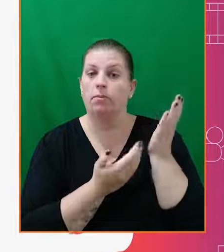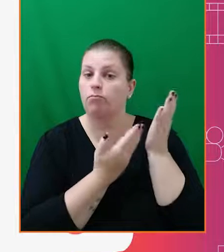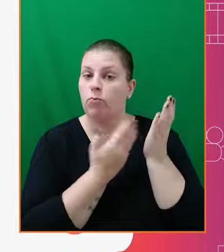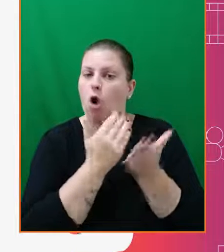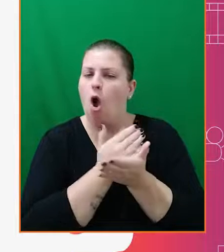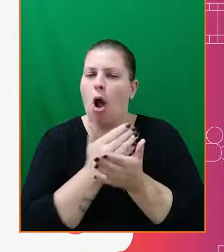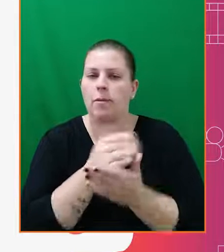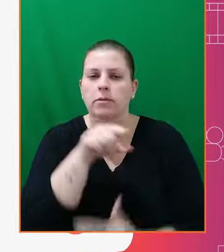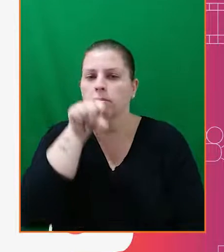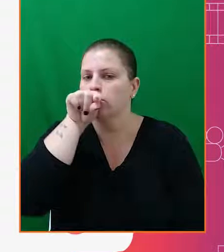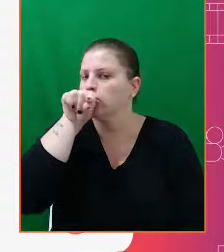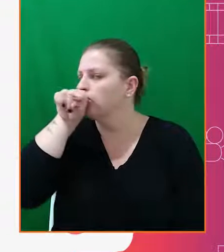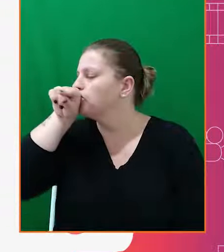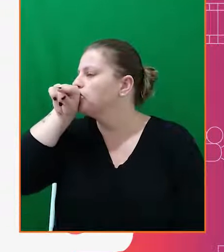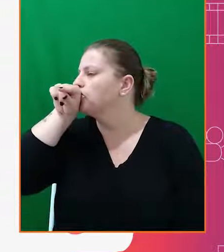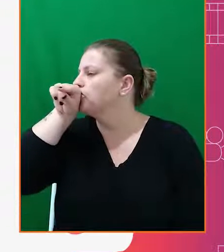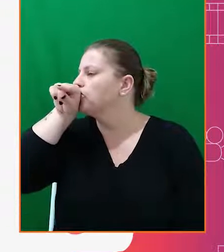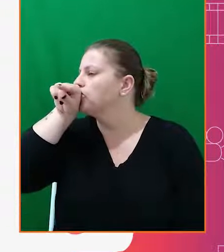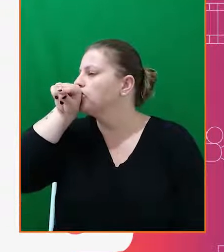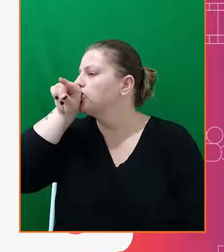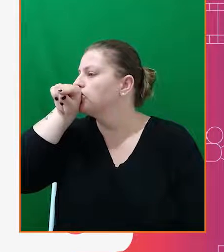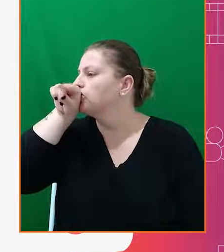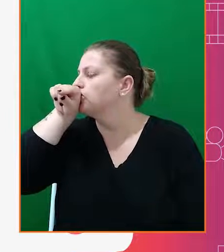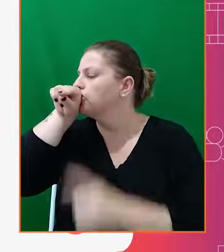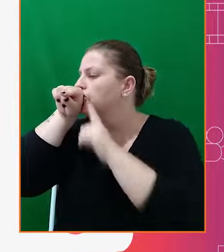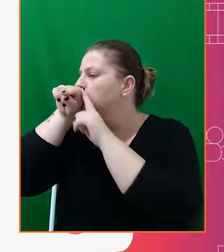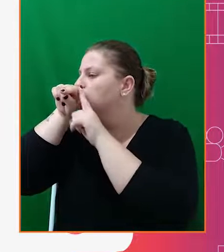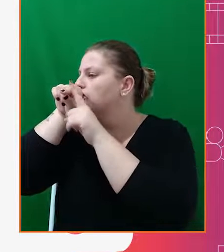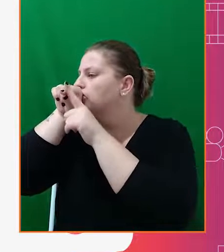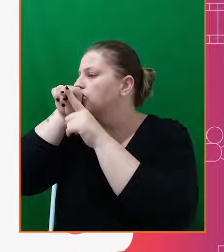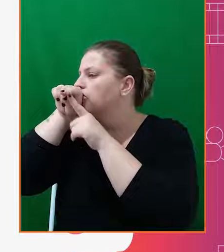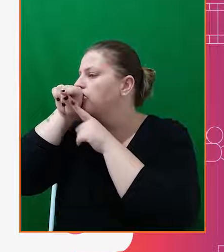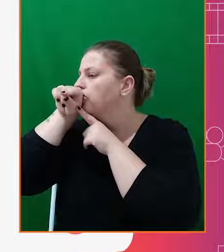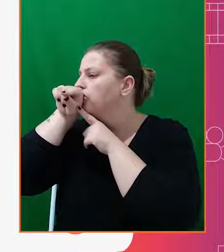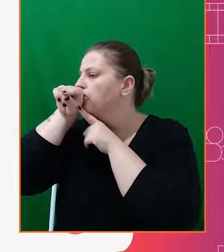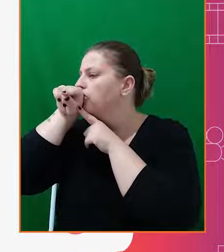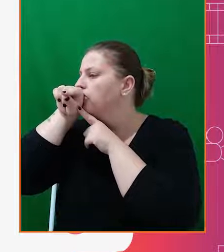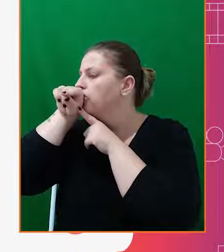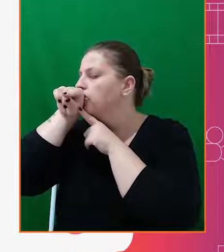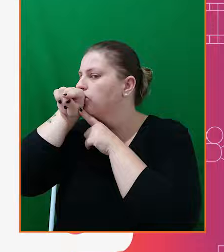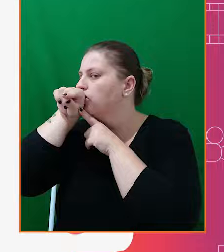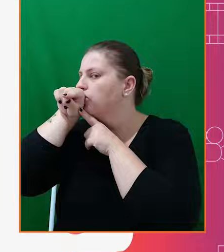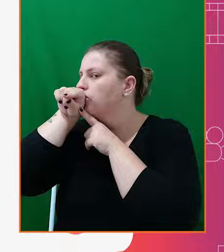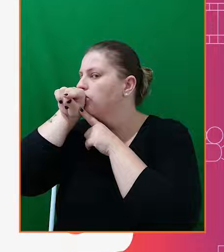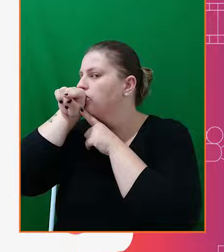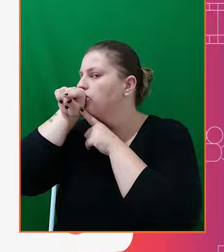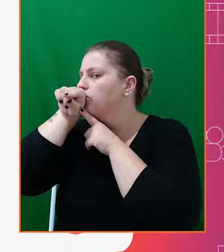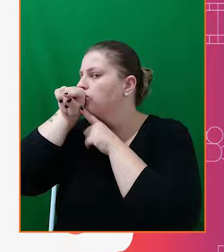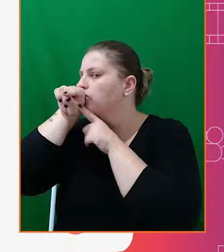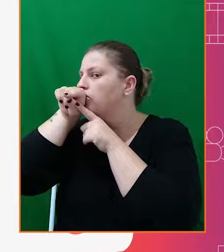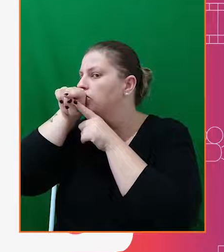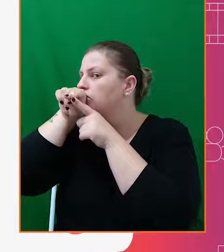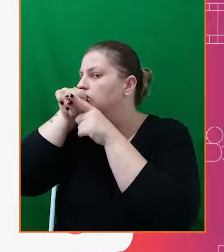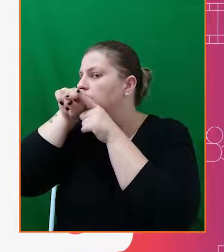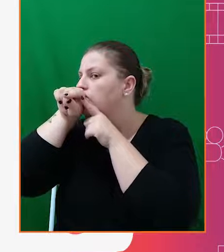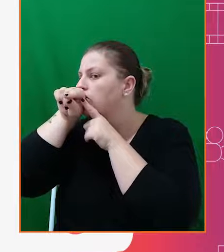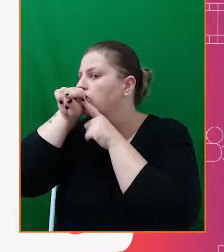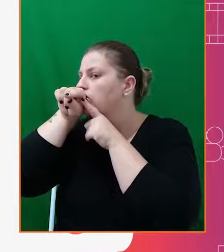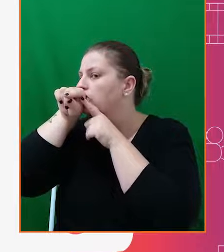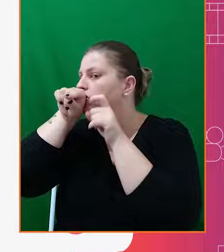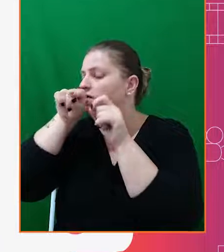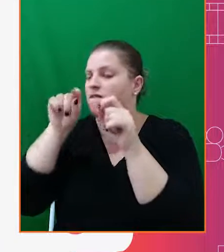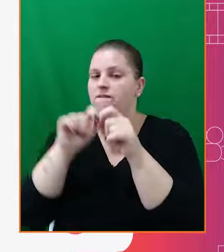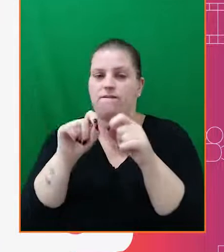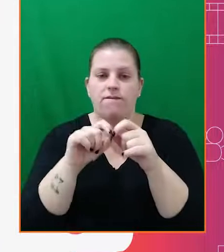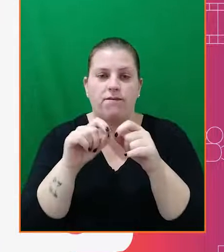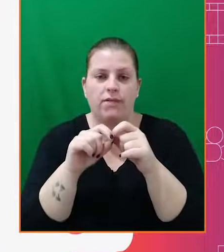Bom, aqui eu vou começar pelo bico, que eu acho que talvez seja o mais fácil. Esse bico, se eu dividir aqui nessa própria imagem